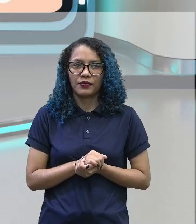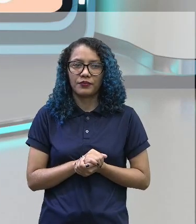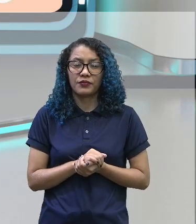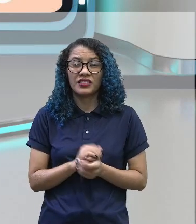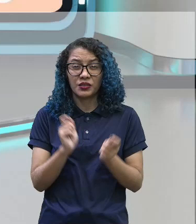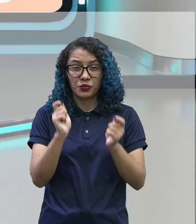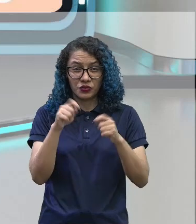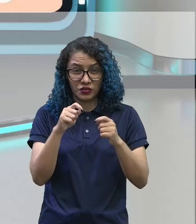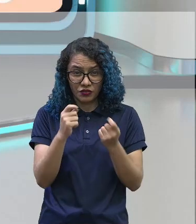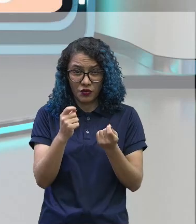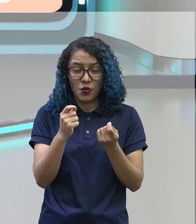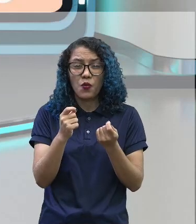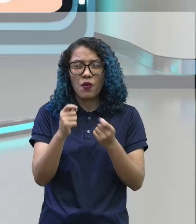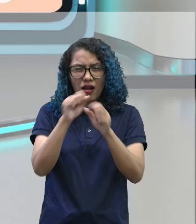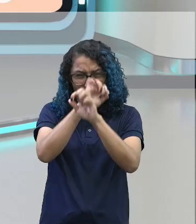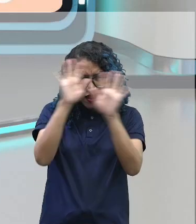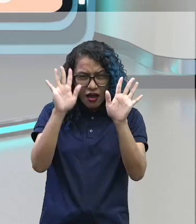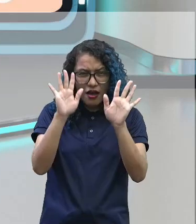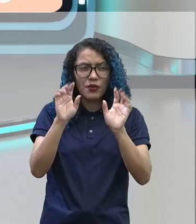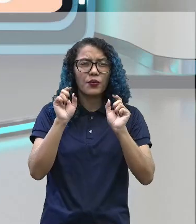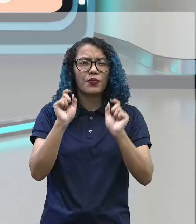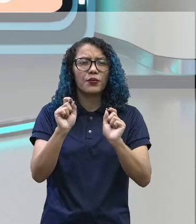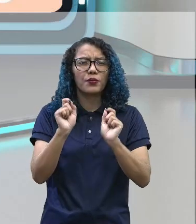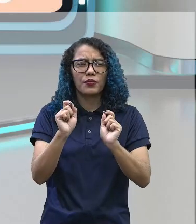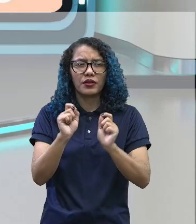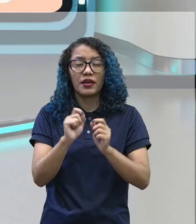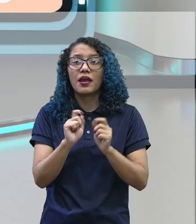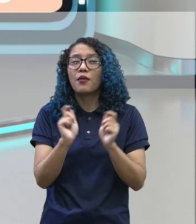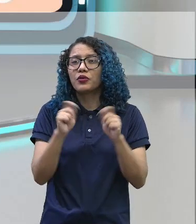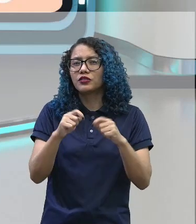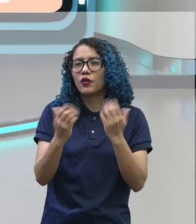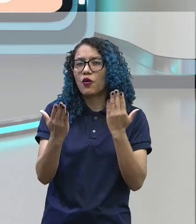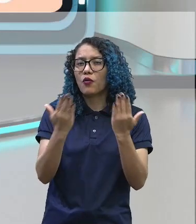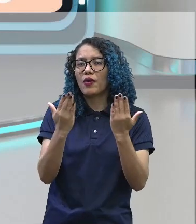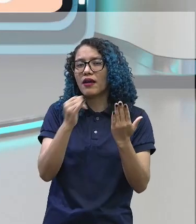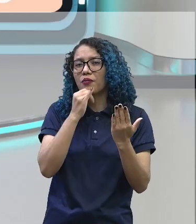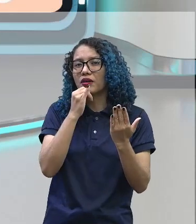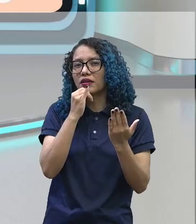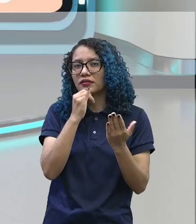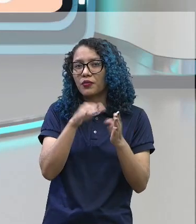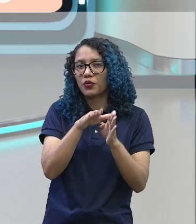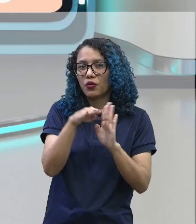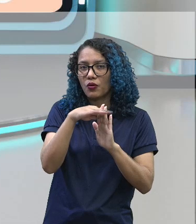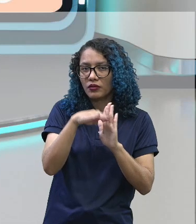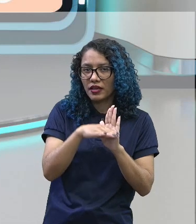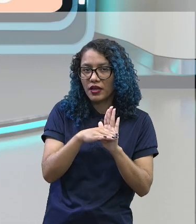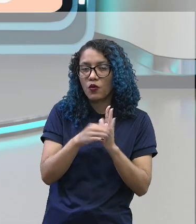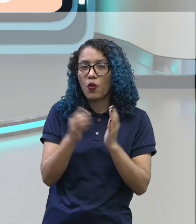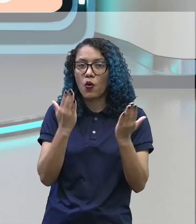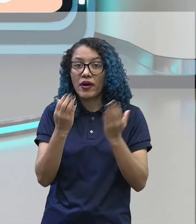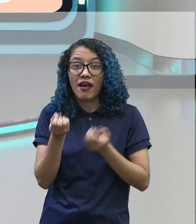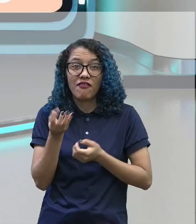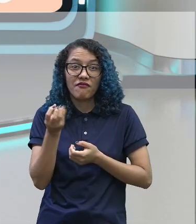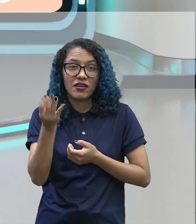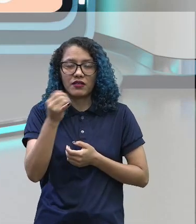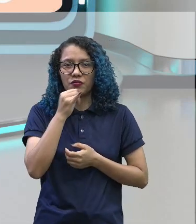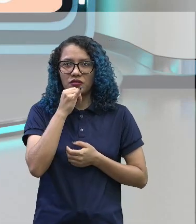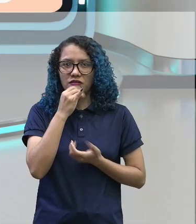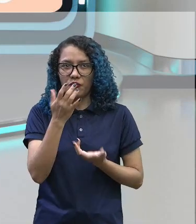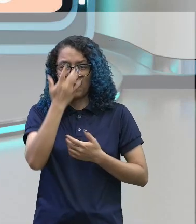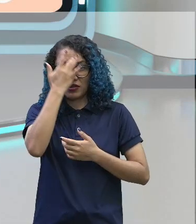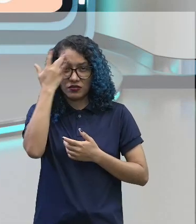fique mais claro, podemos fazer uma analogia com uma viagem. Quando uma